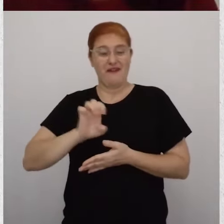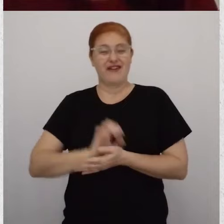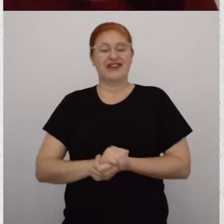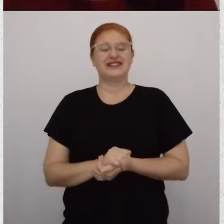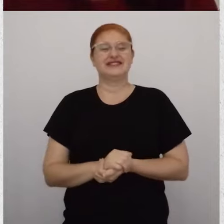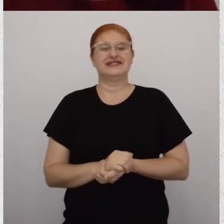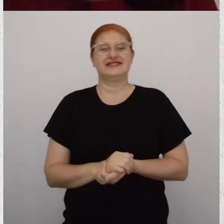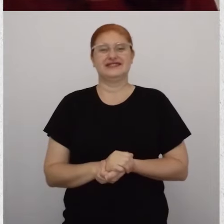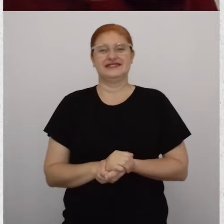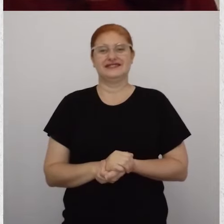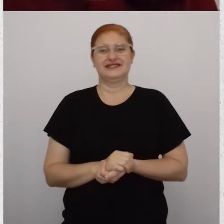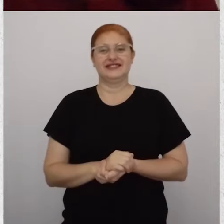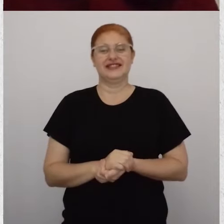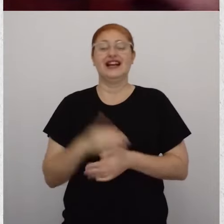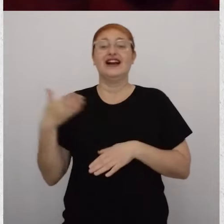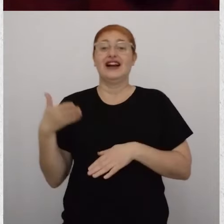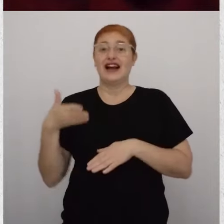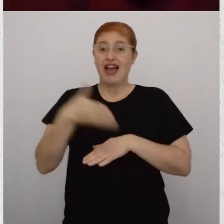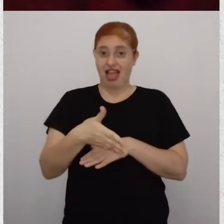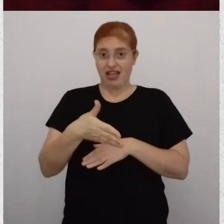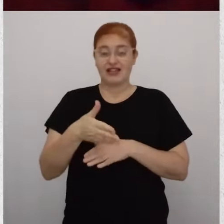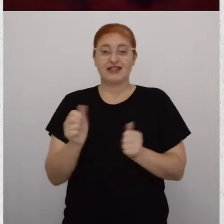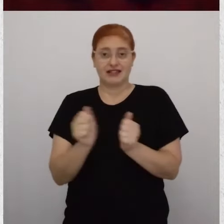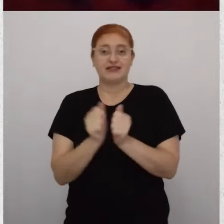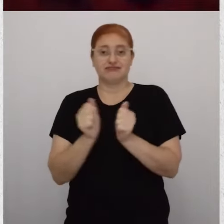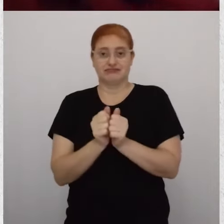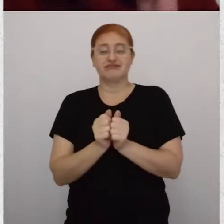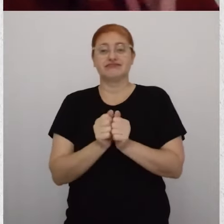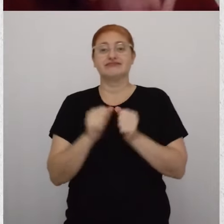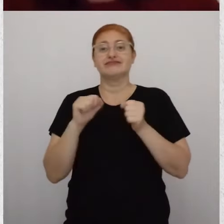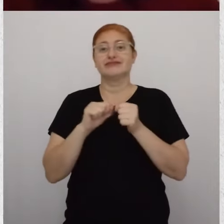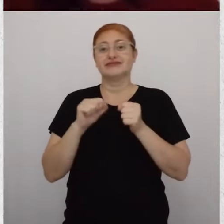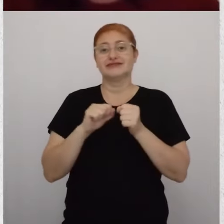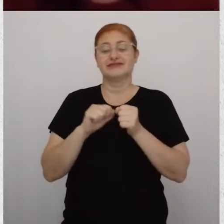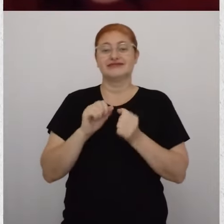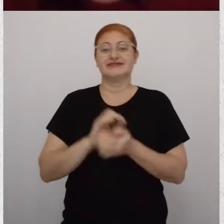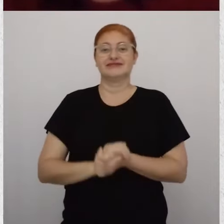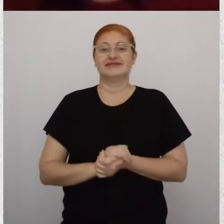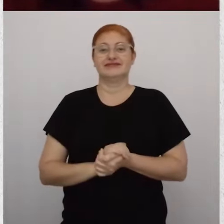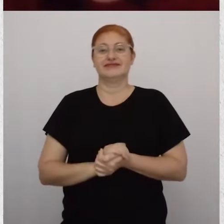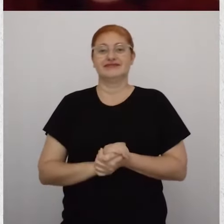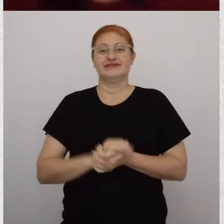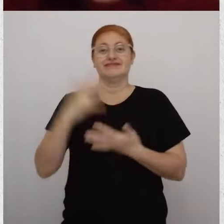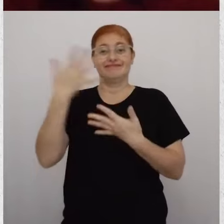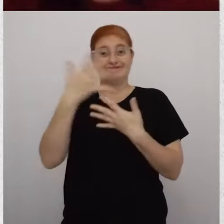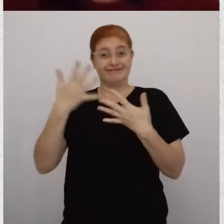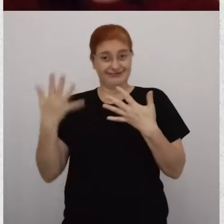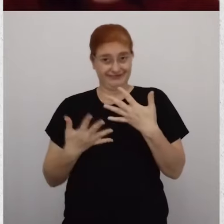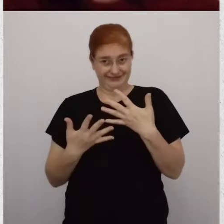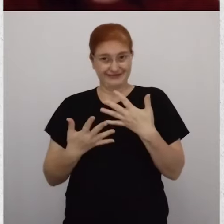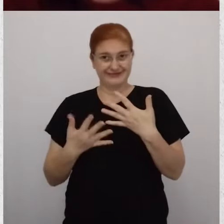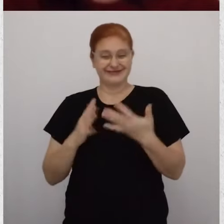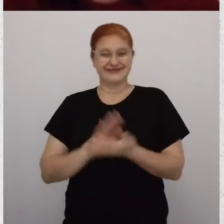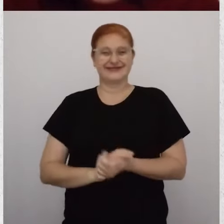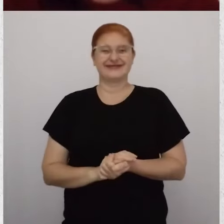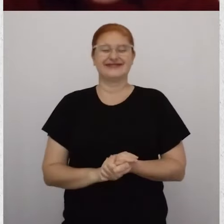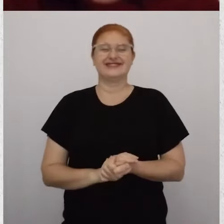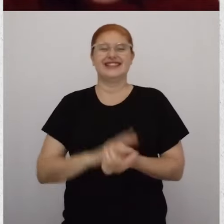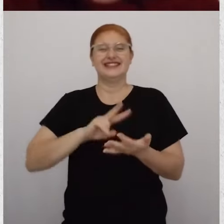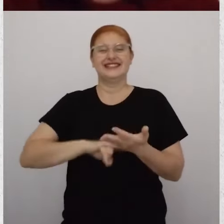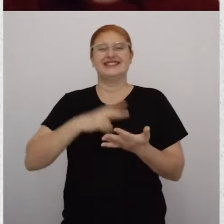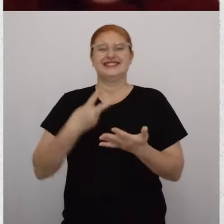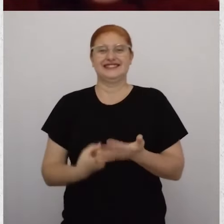vai entrar com a gente para fazer a transcrição, né,